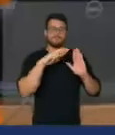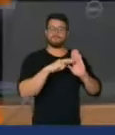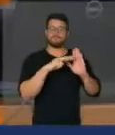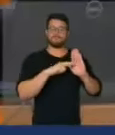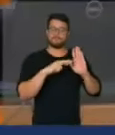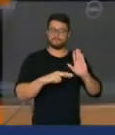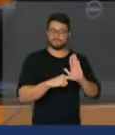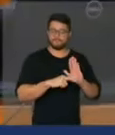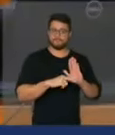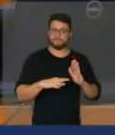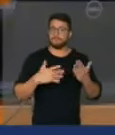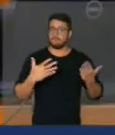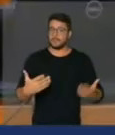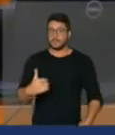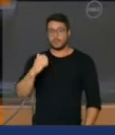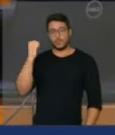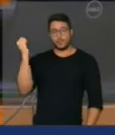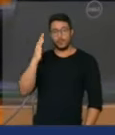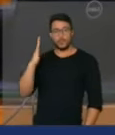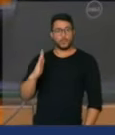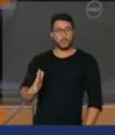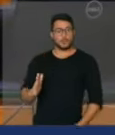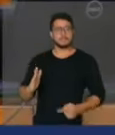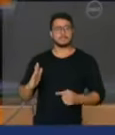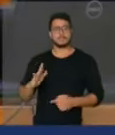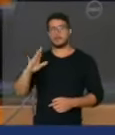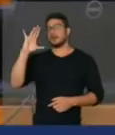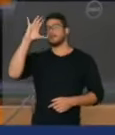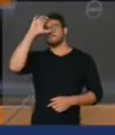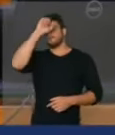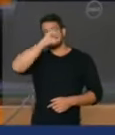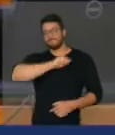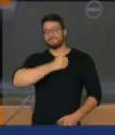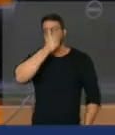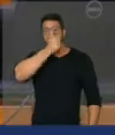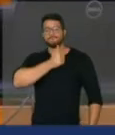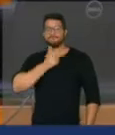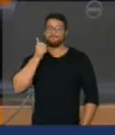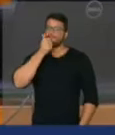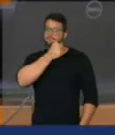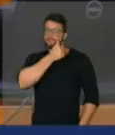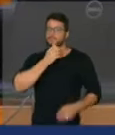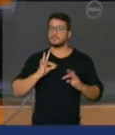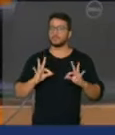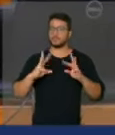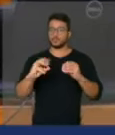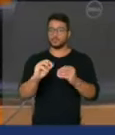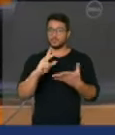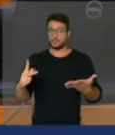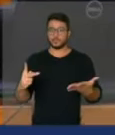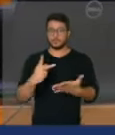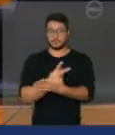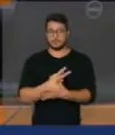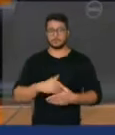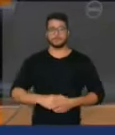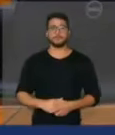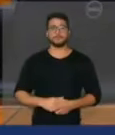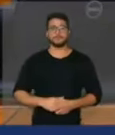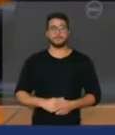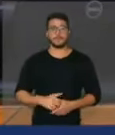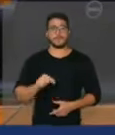como todas as nações do mundo, aprendeu às duras penas a lidar com essa situação. Ações ou